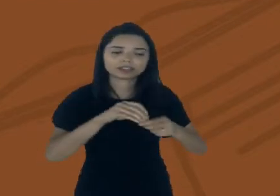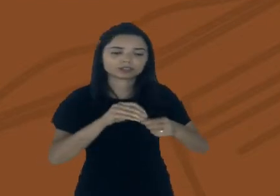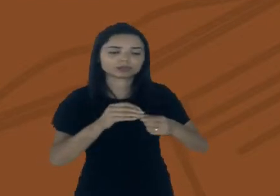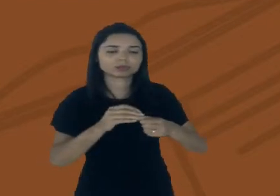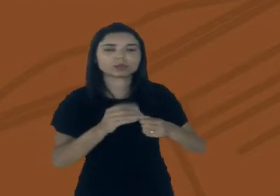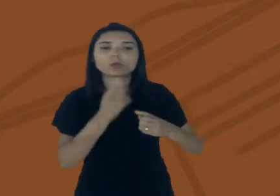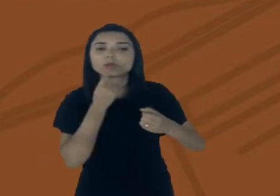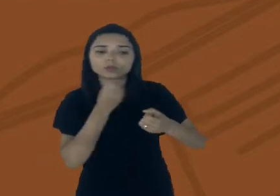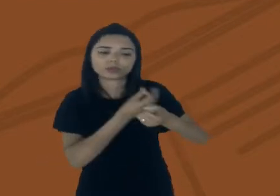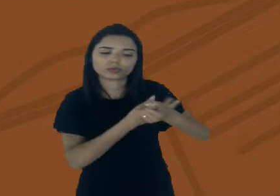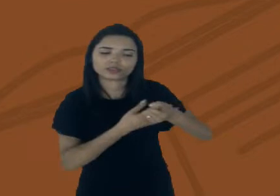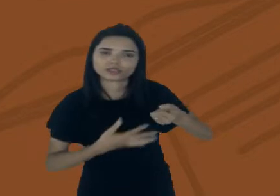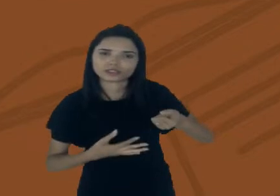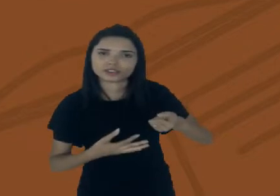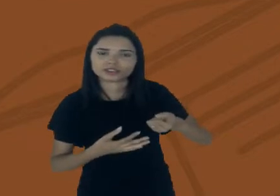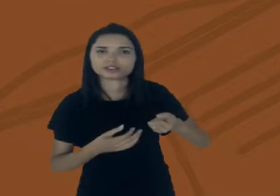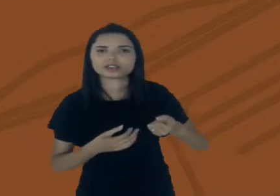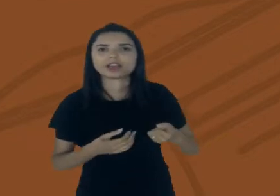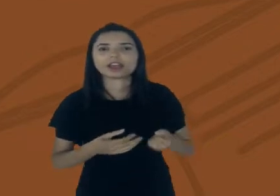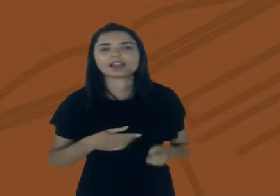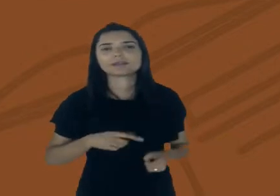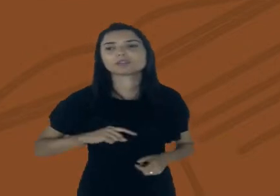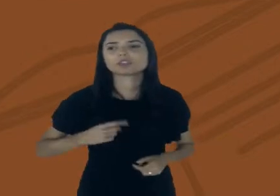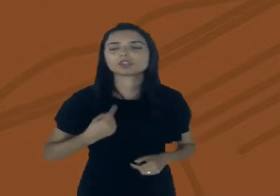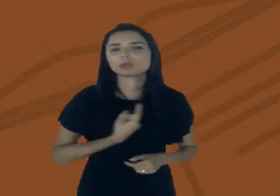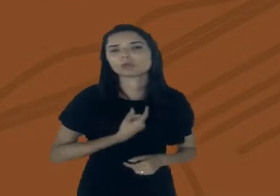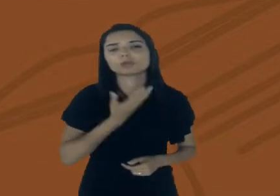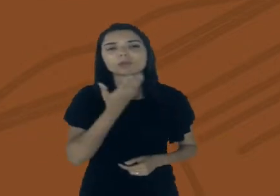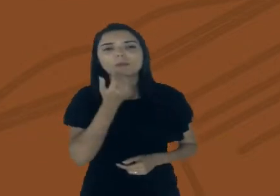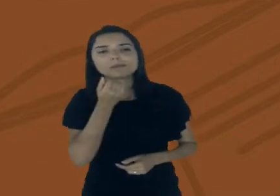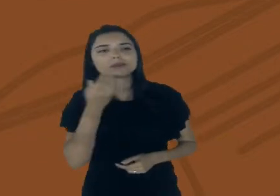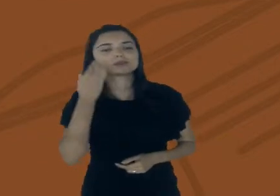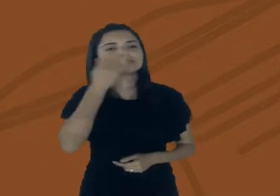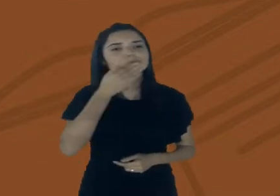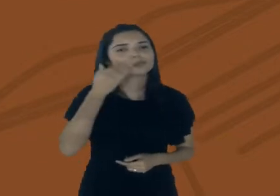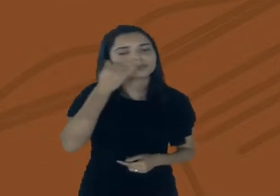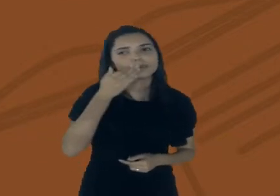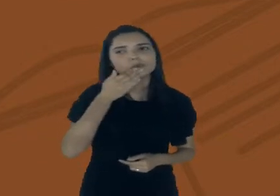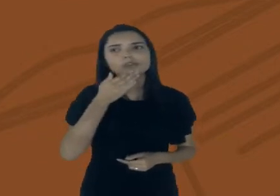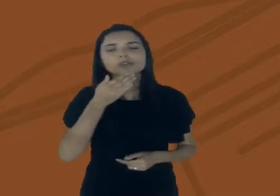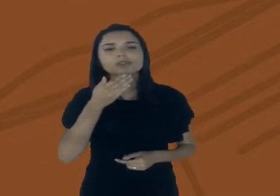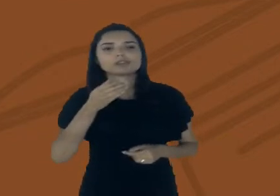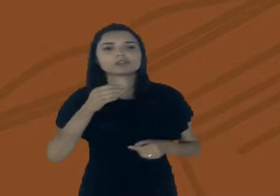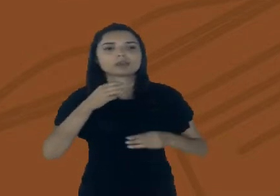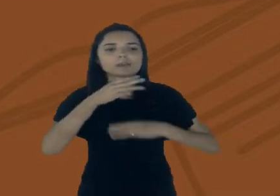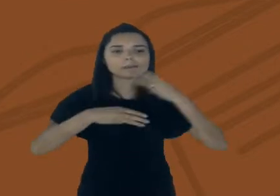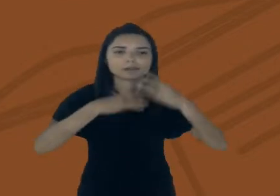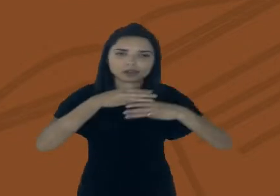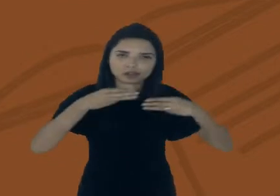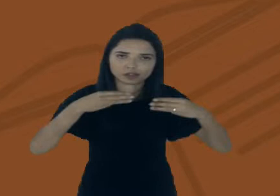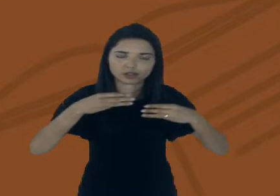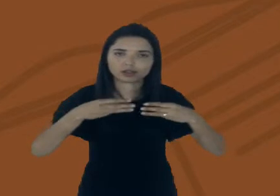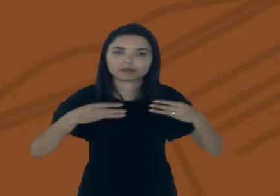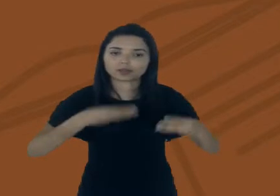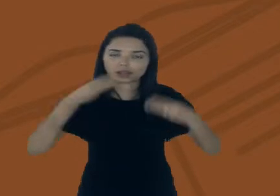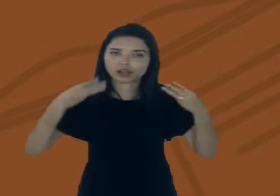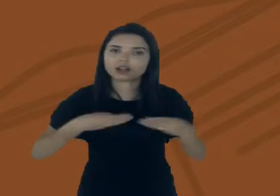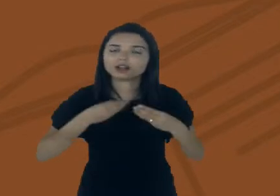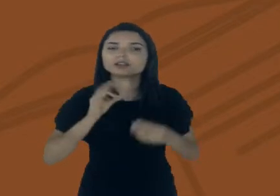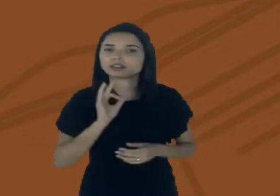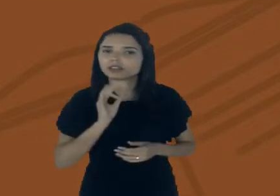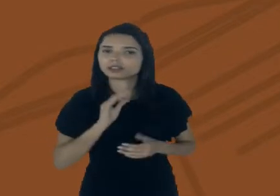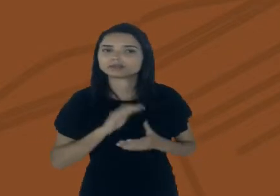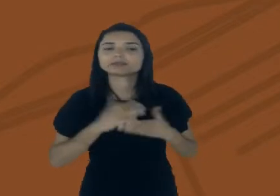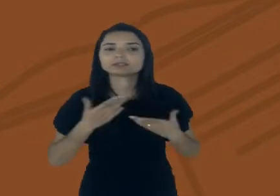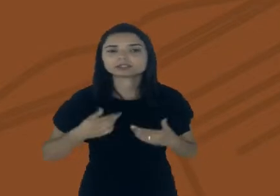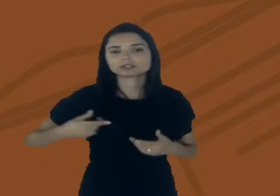Vem do consumo de massas, do próprio açúcar, de doces, tá certo? Então, a insulina ela